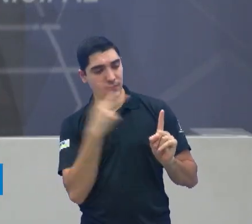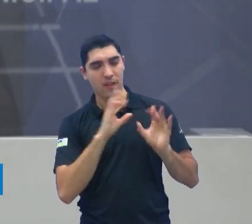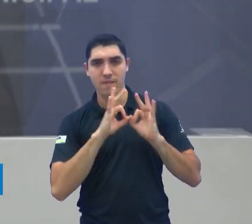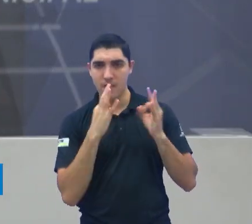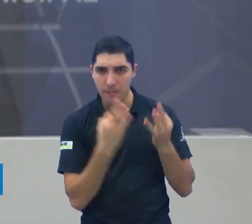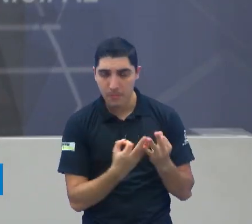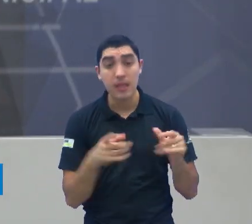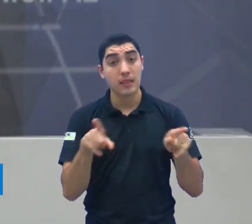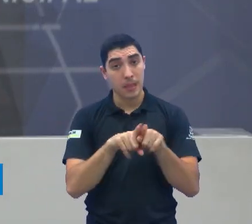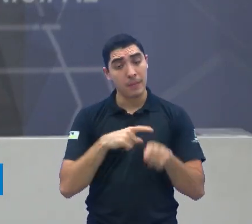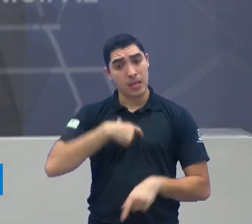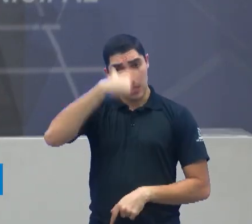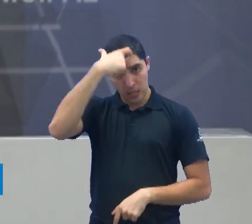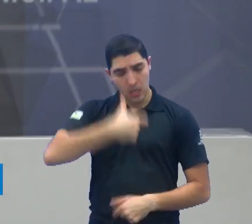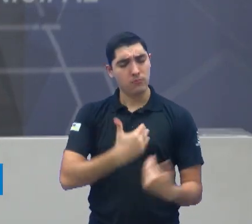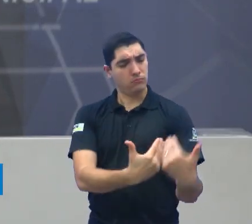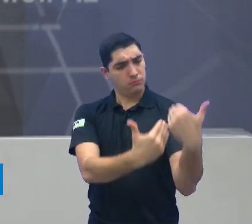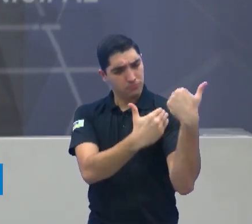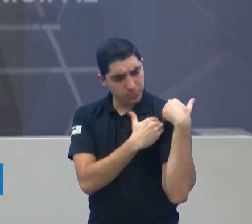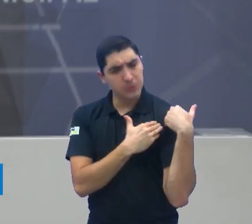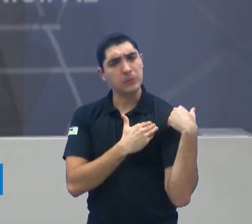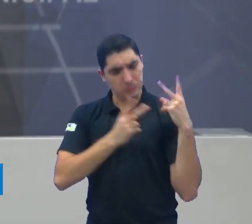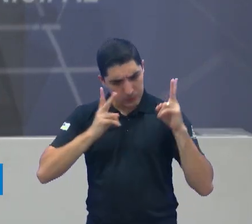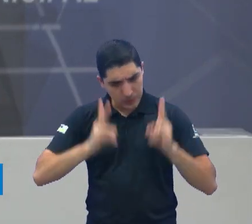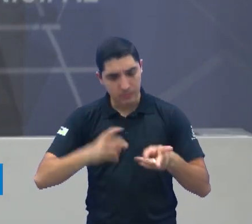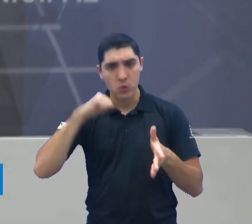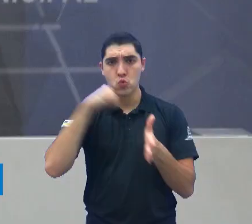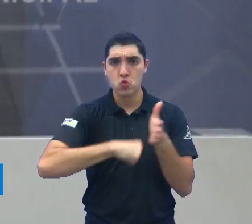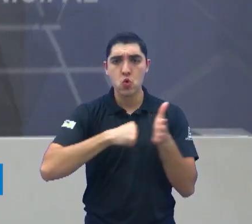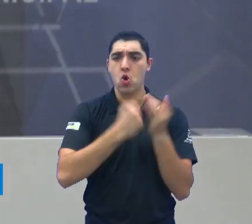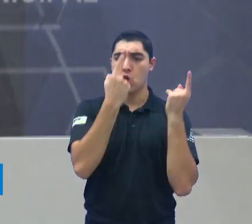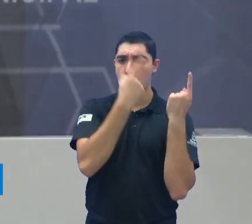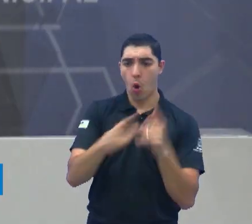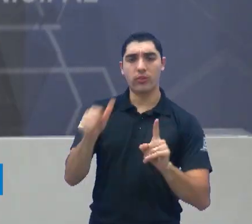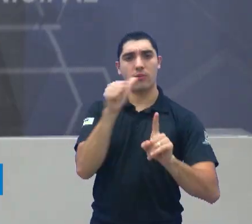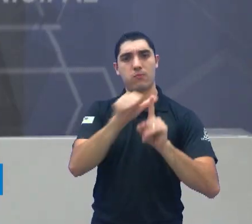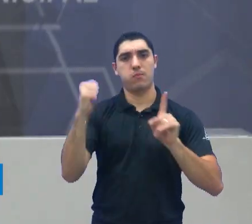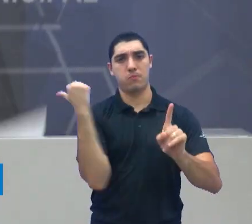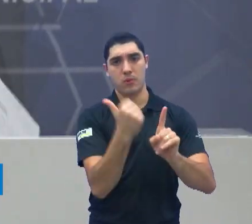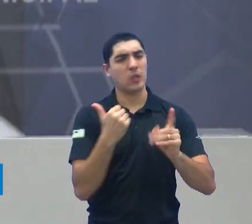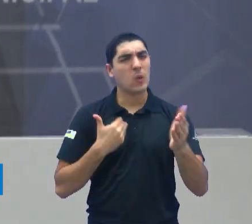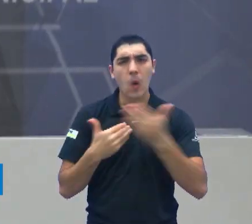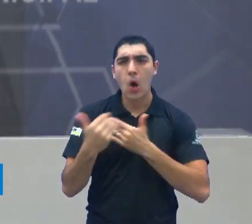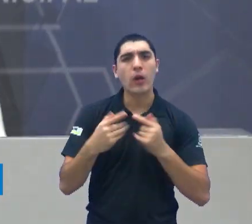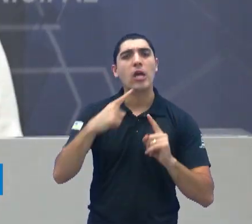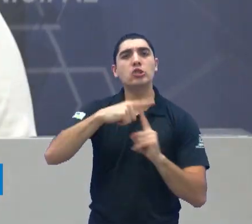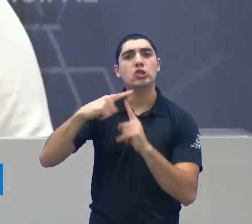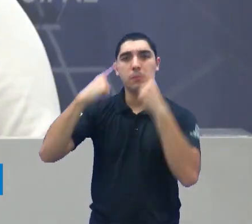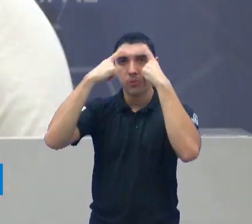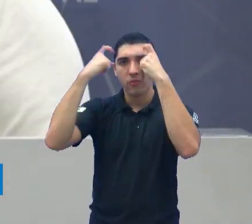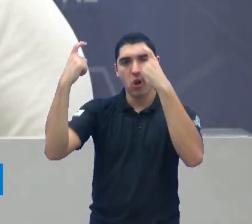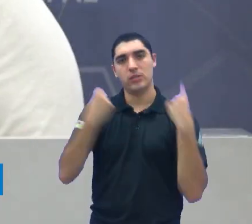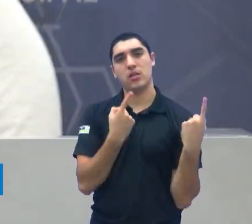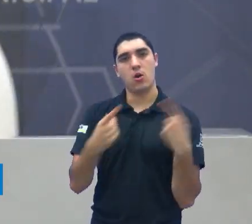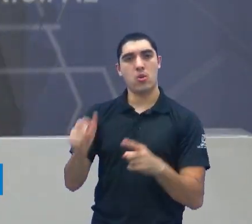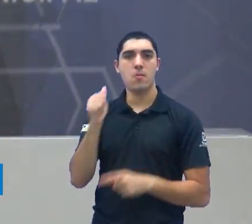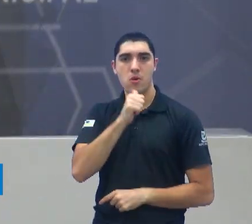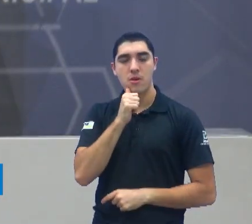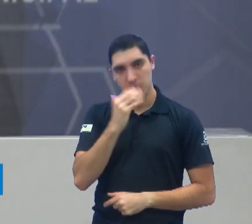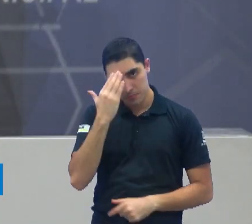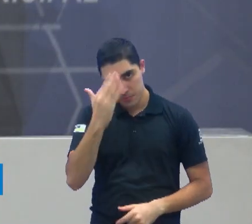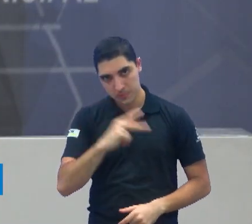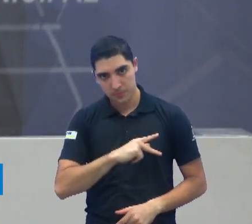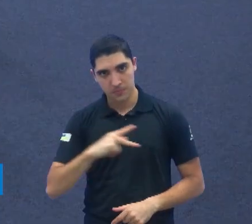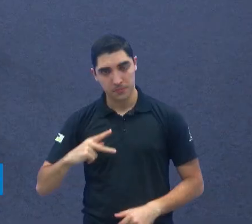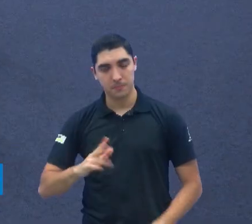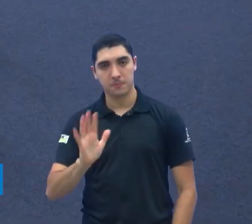compromisso permanente com a luta contra o feminicídio e todas as formas de violência contra a mulher. Obrigada, senhor presidente. Até